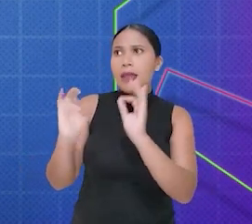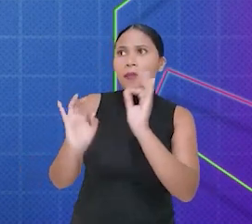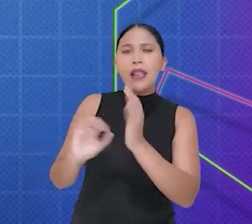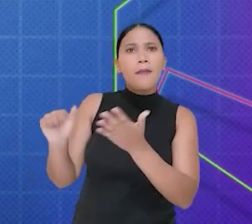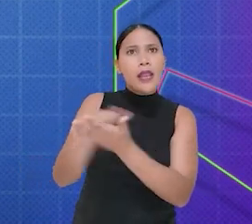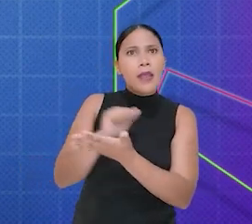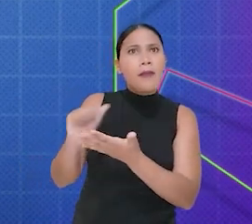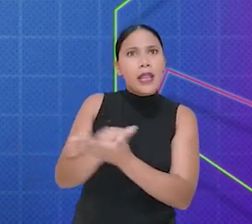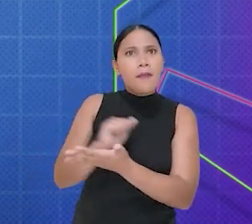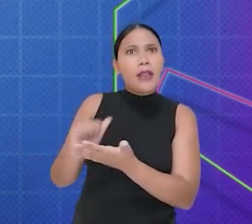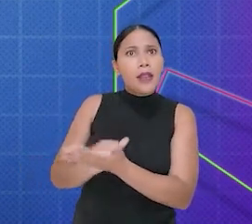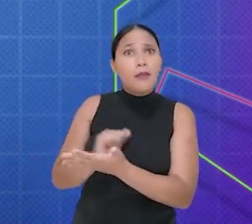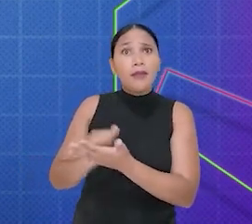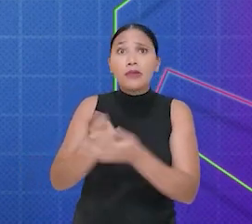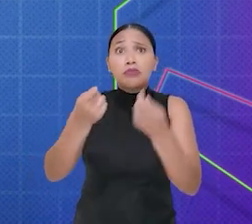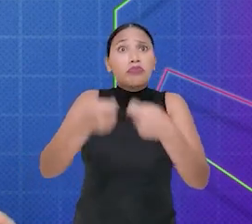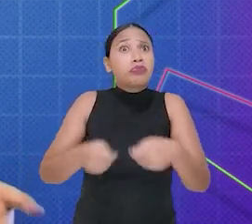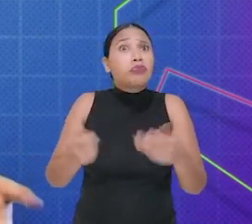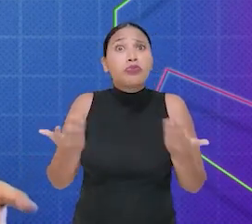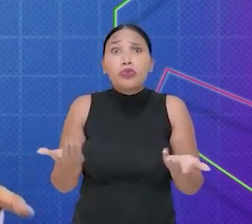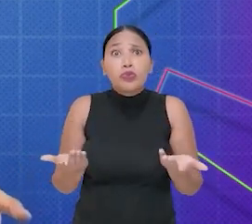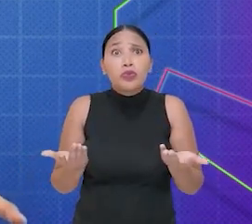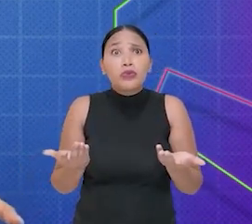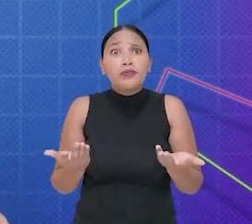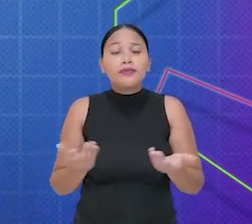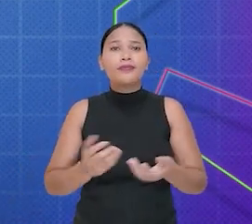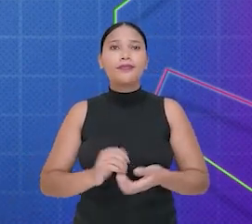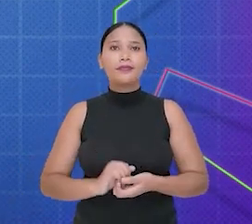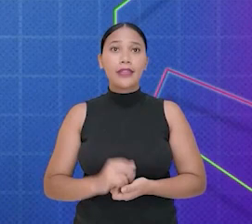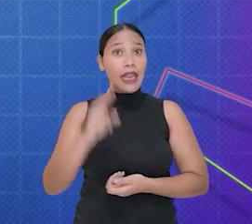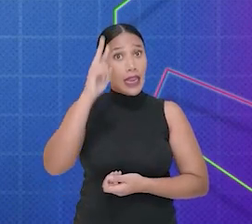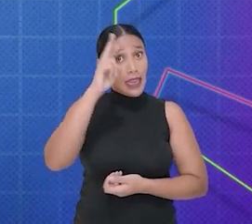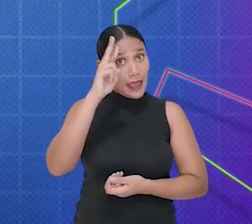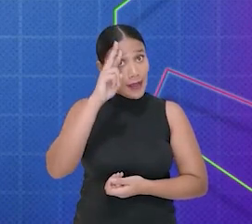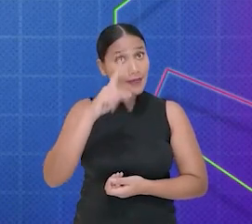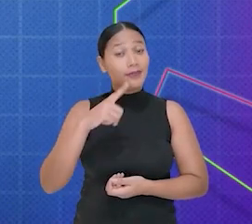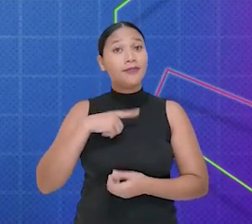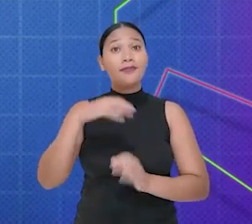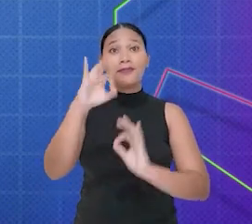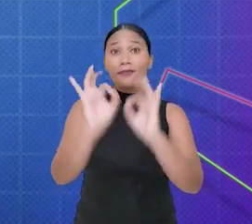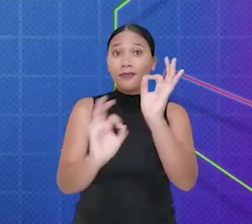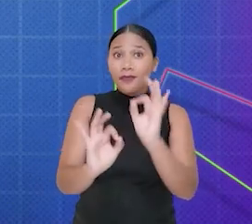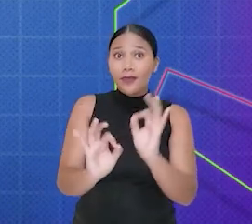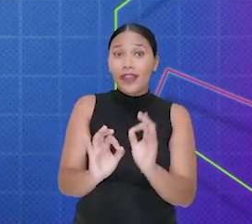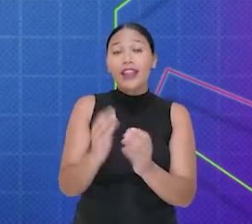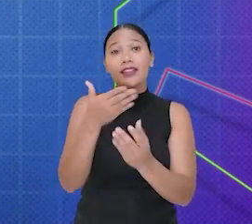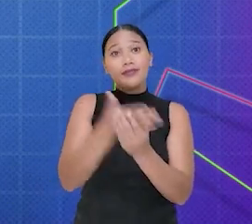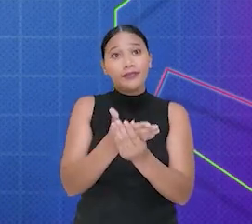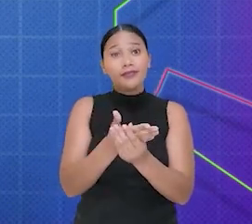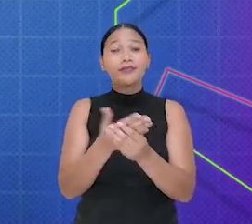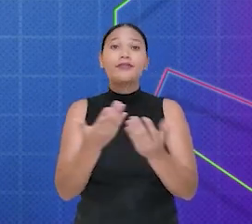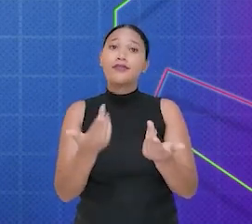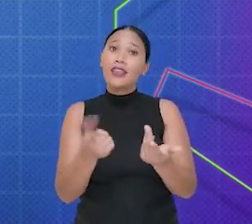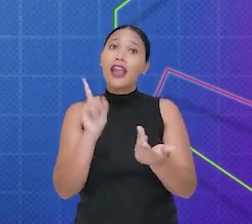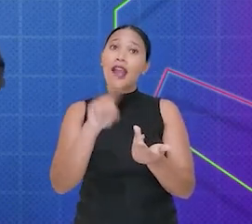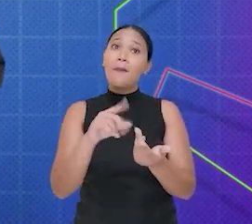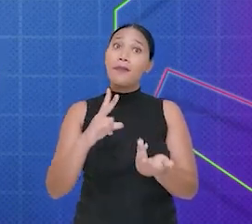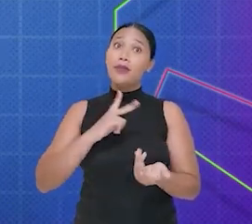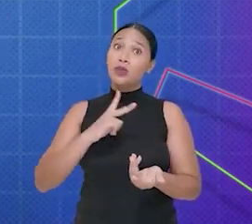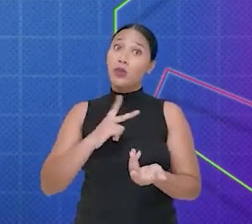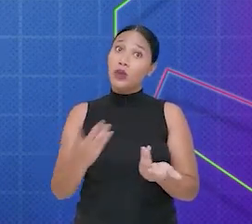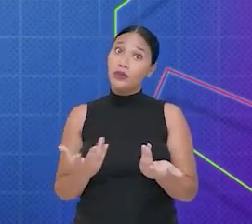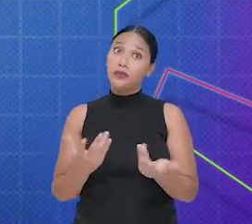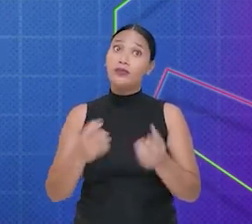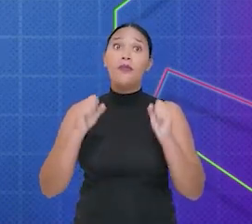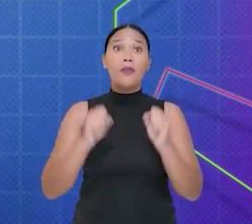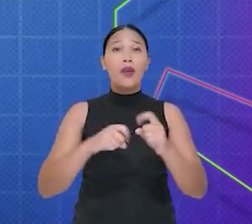uma limpeza em suas pastas e exclua os arquivos que não são mais necessários. Lembre-se de que a organização de arquivos e pastas é